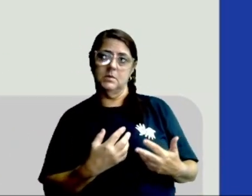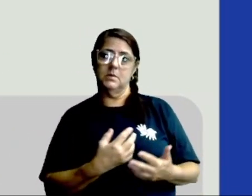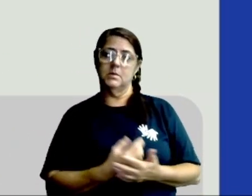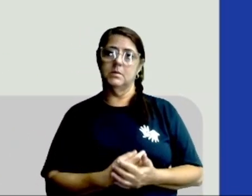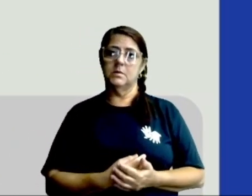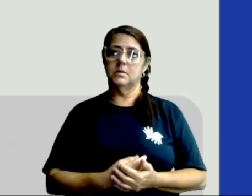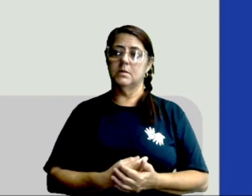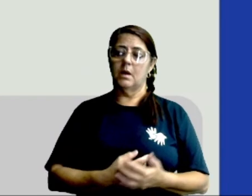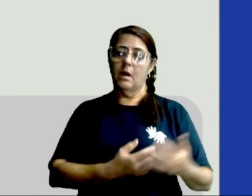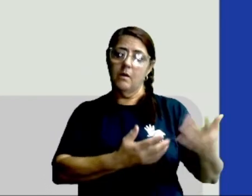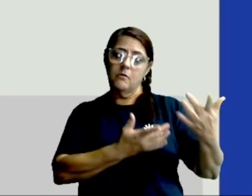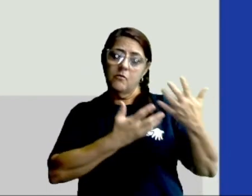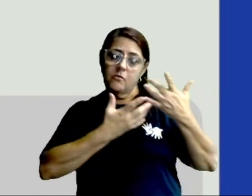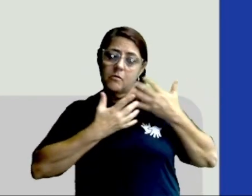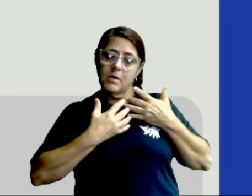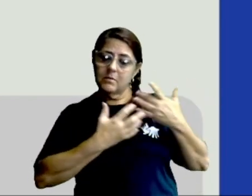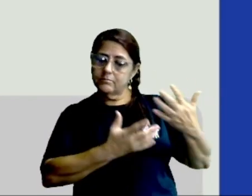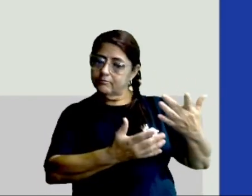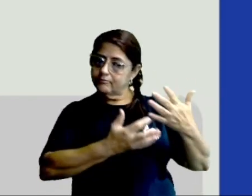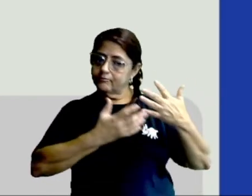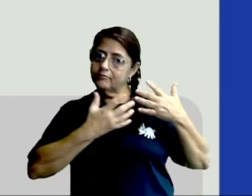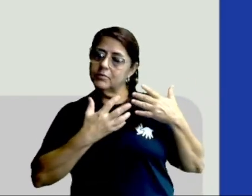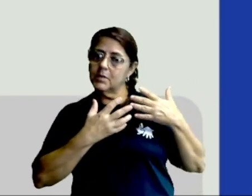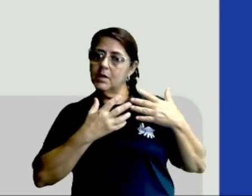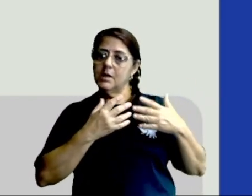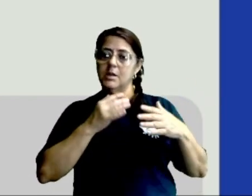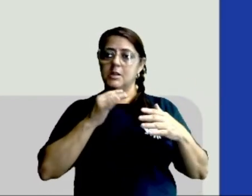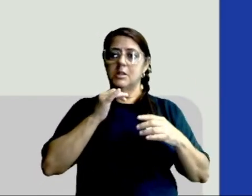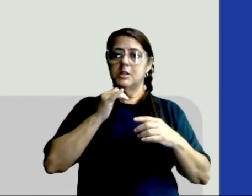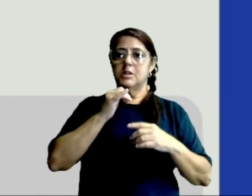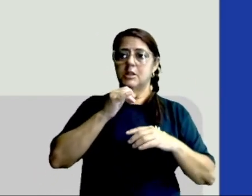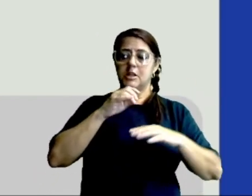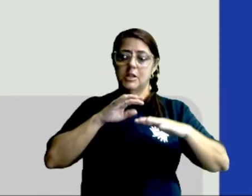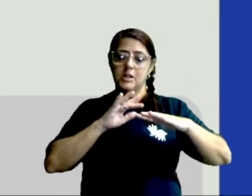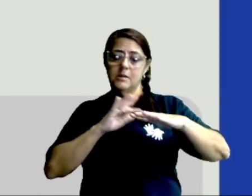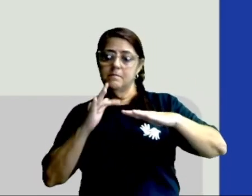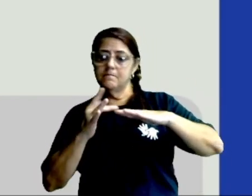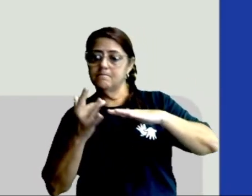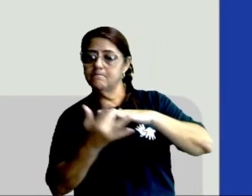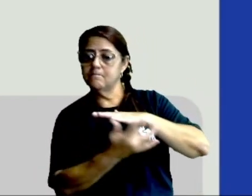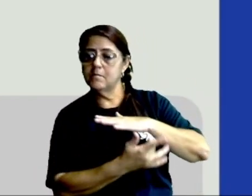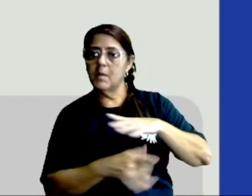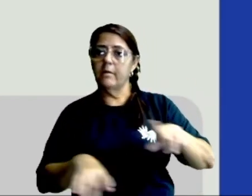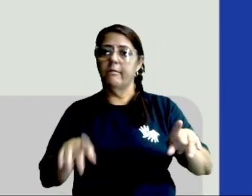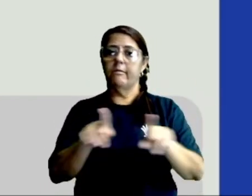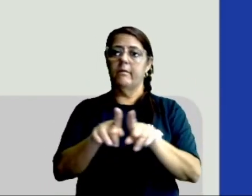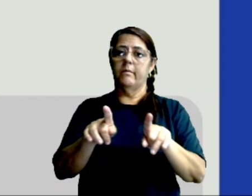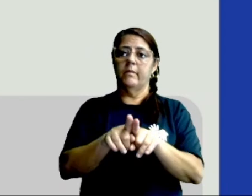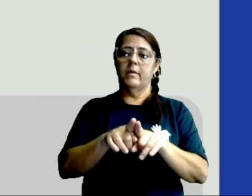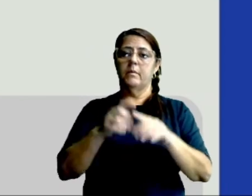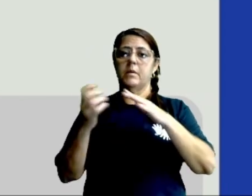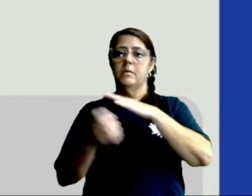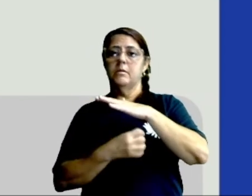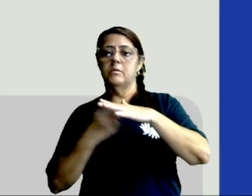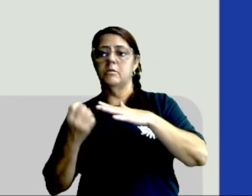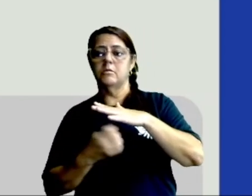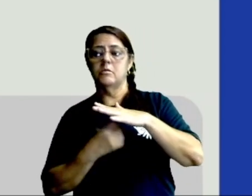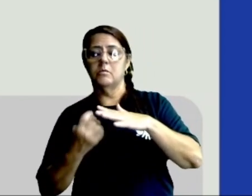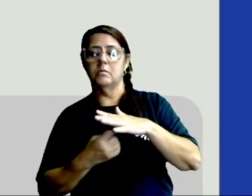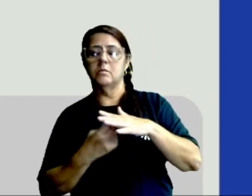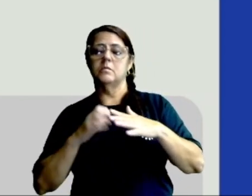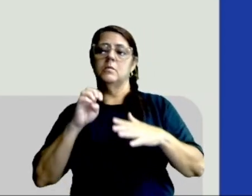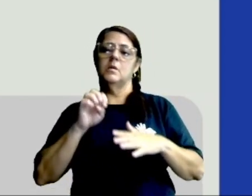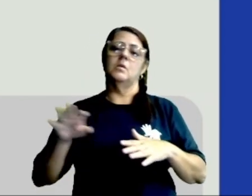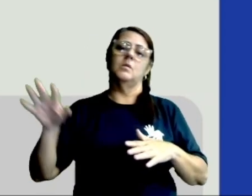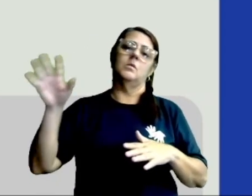essa influência através de mídias, através de produtos, né, comercializados, né? Então a Europa, ela